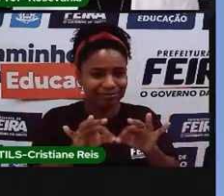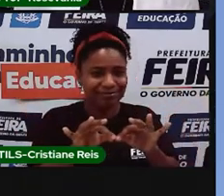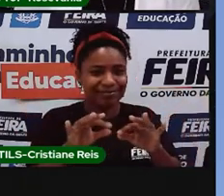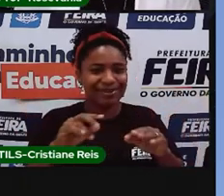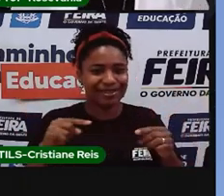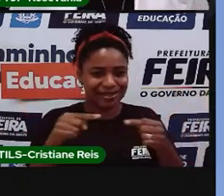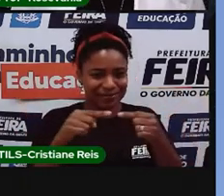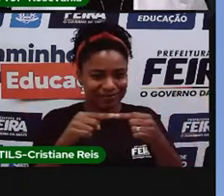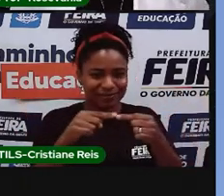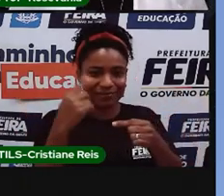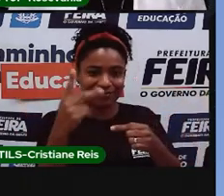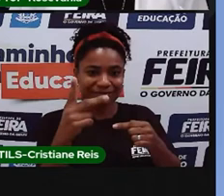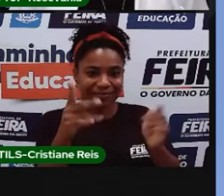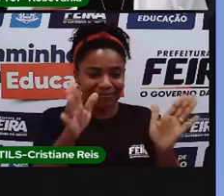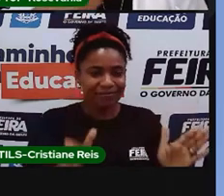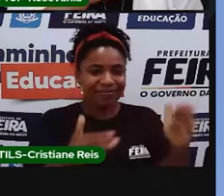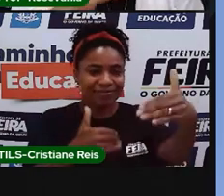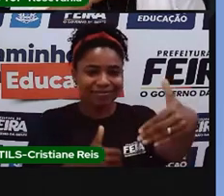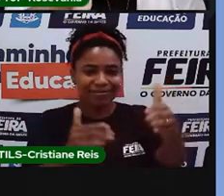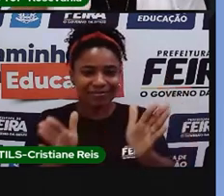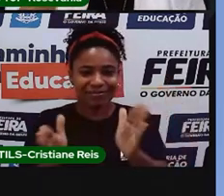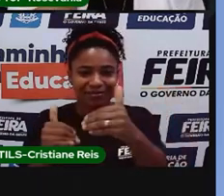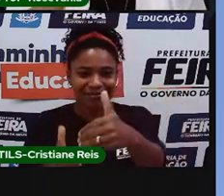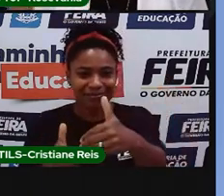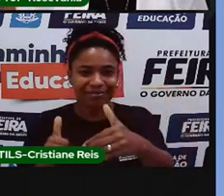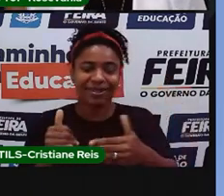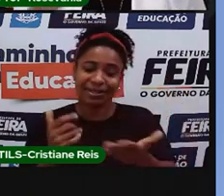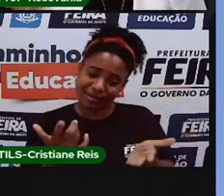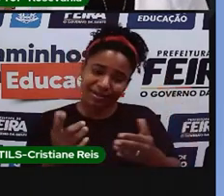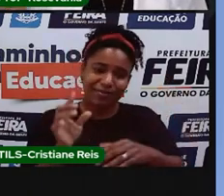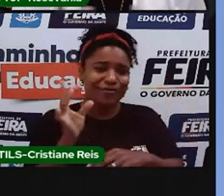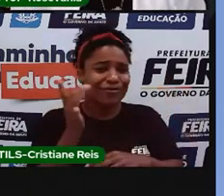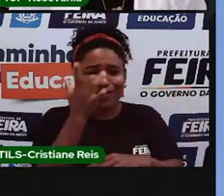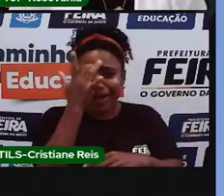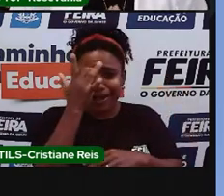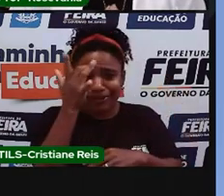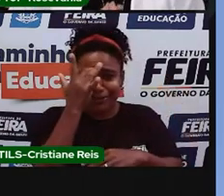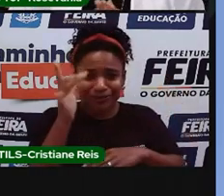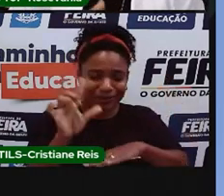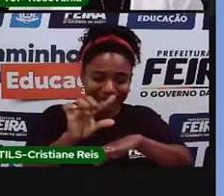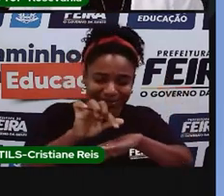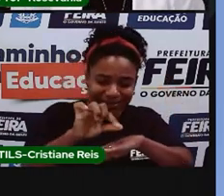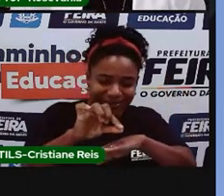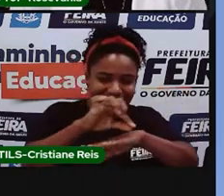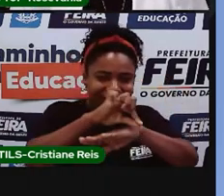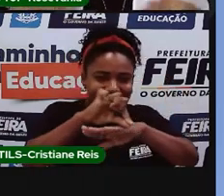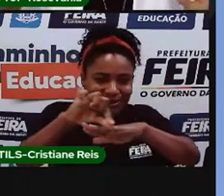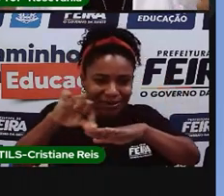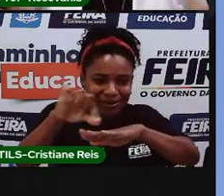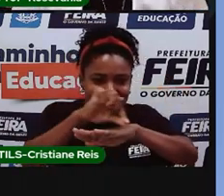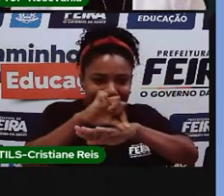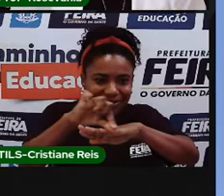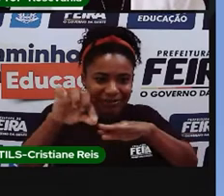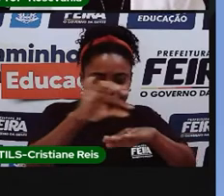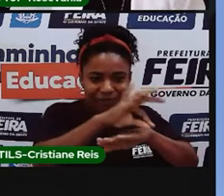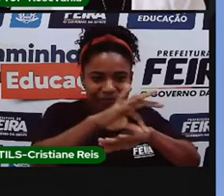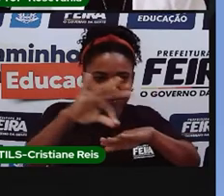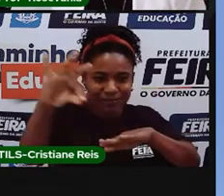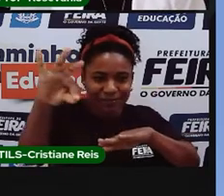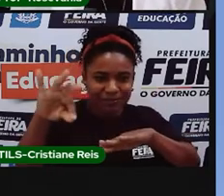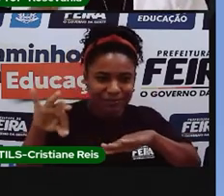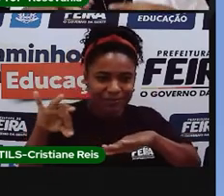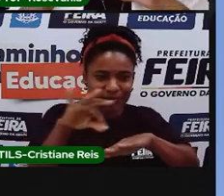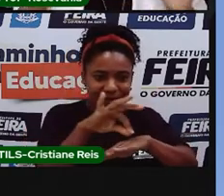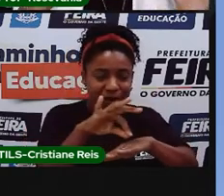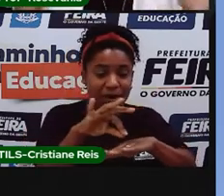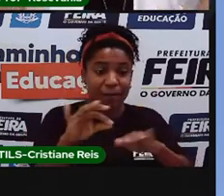excelente croquis. A gente, na maioria das vezes, rabisca mesmo, né? Então, eles são elaborados sem uma preocupação com a escala. O que